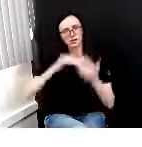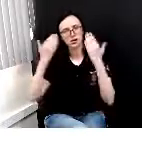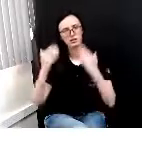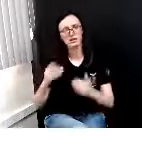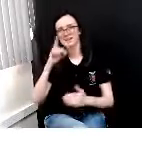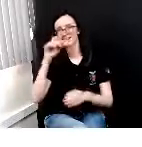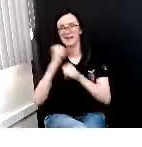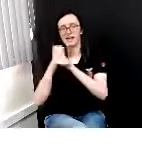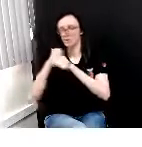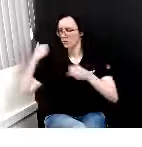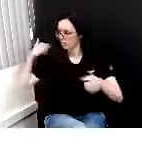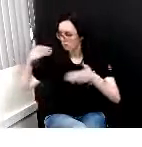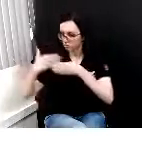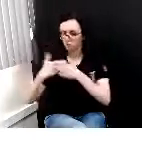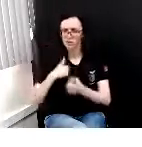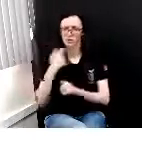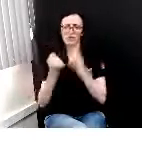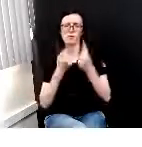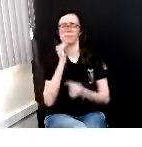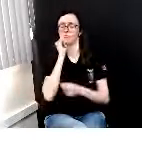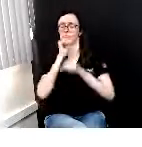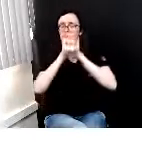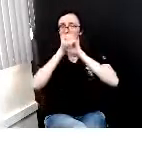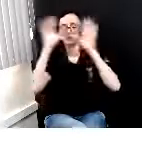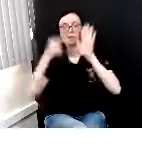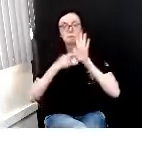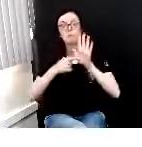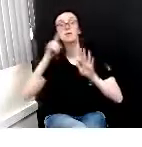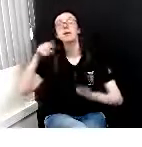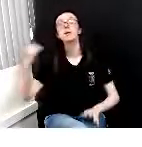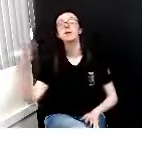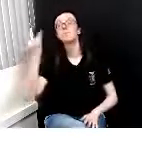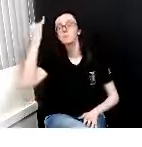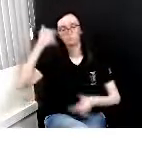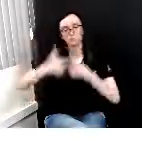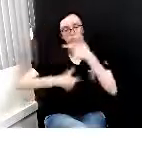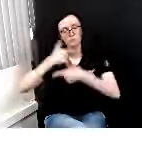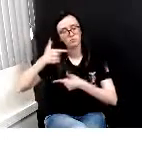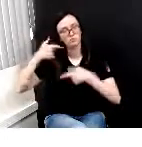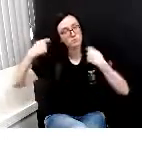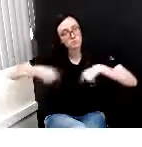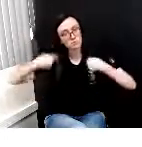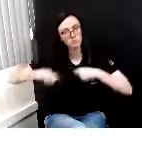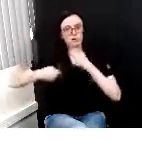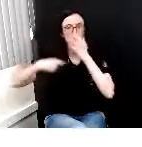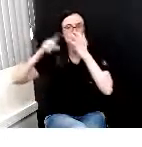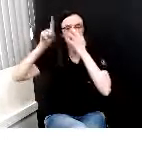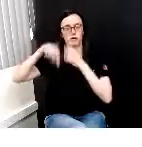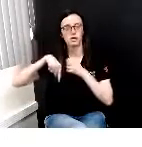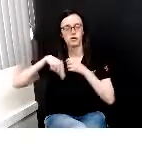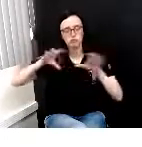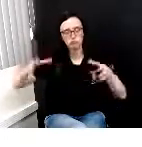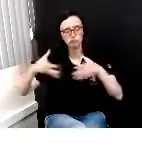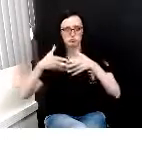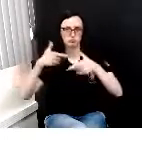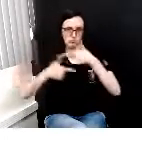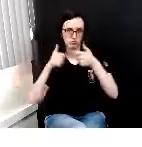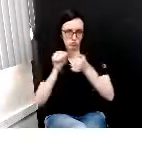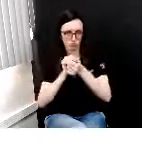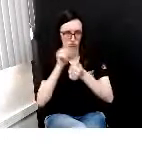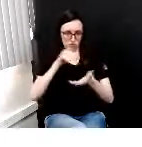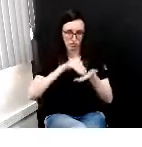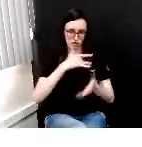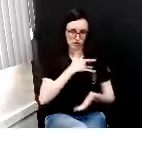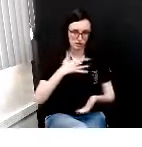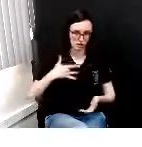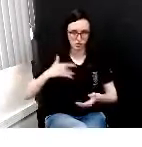vamos ter alguns exemplos claros que reforçam a importância desse trabalho que tem sendo feito conjuntamente com a Secretaria de